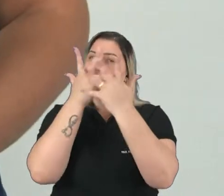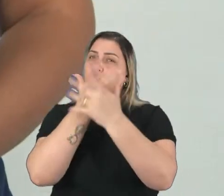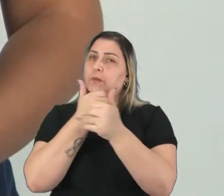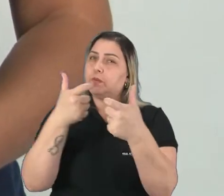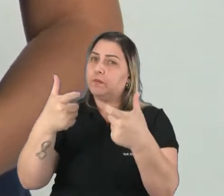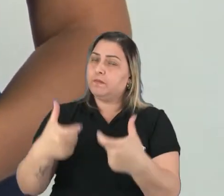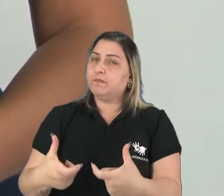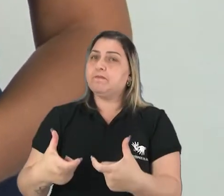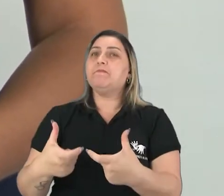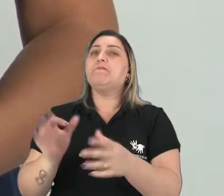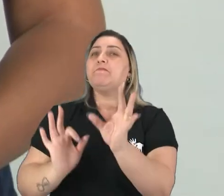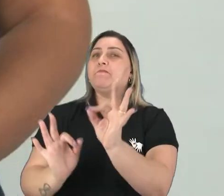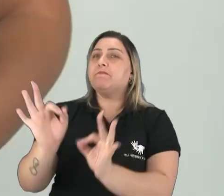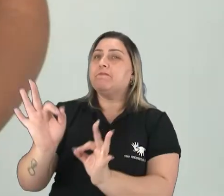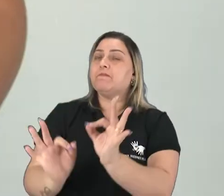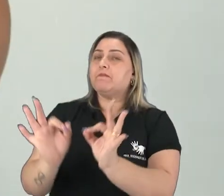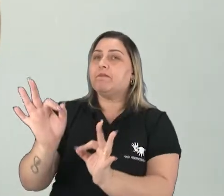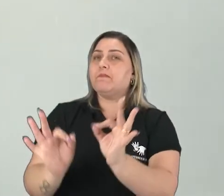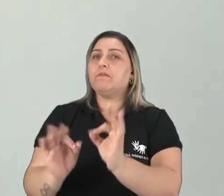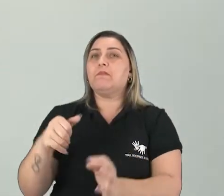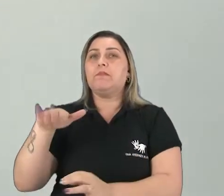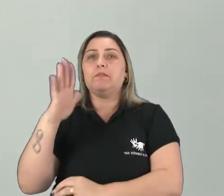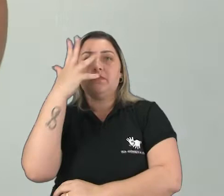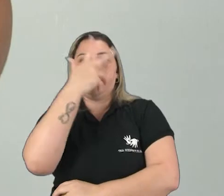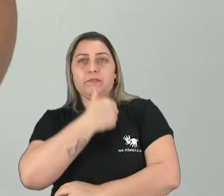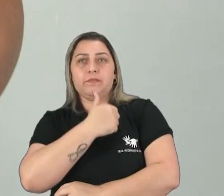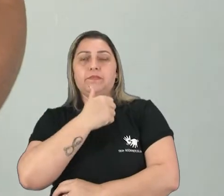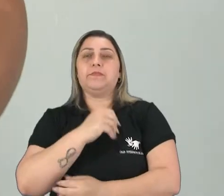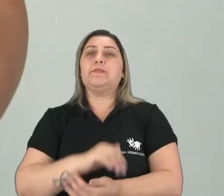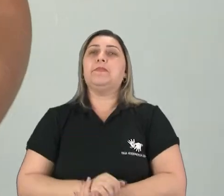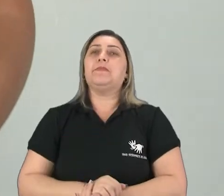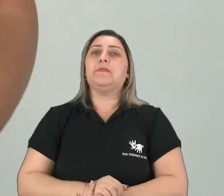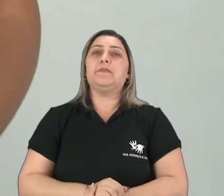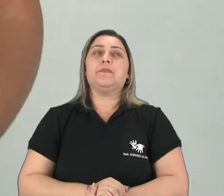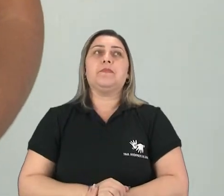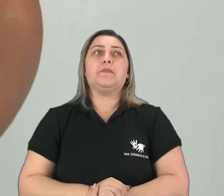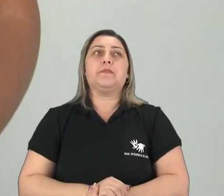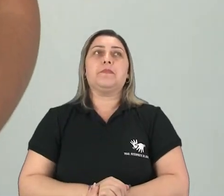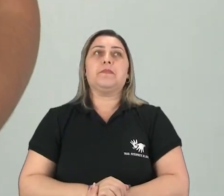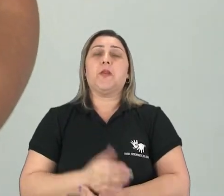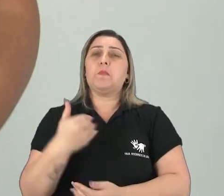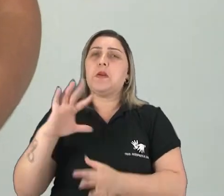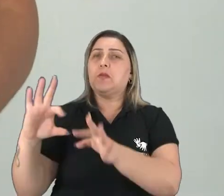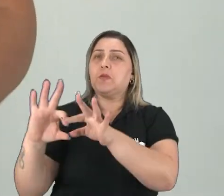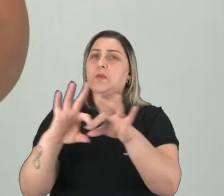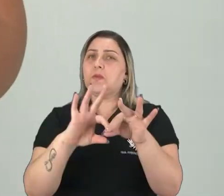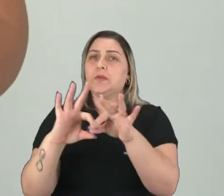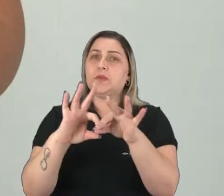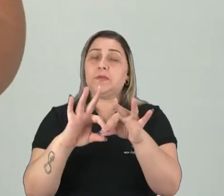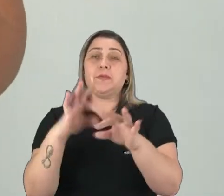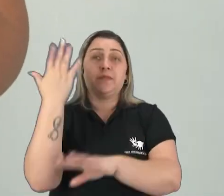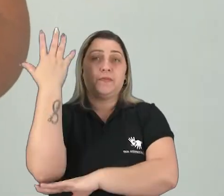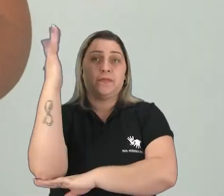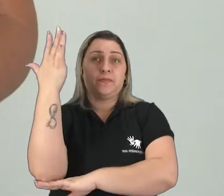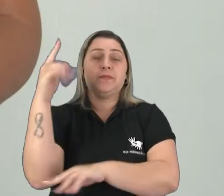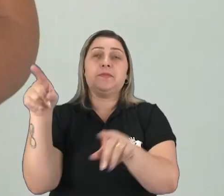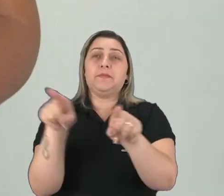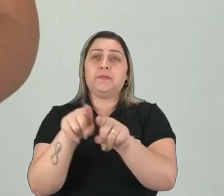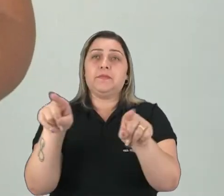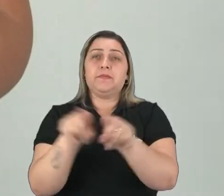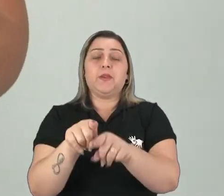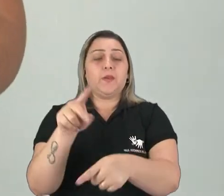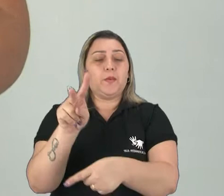o lugar, para deixar o ambiente mais bonito, mais harmonioso. Essa planta também é